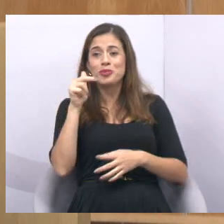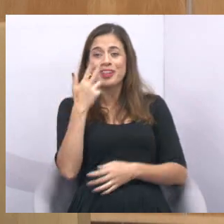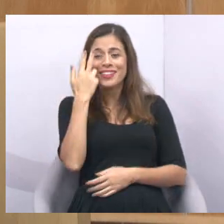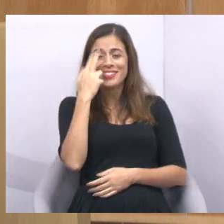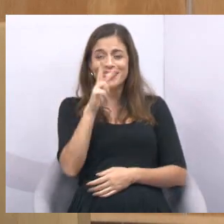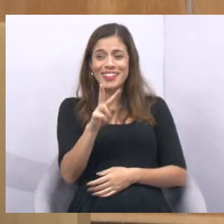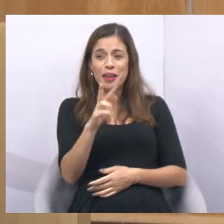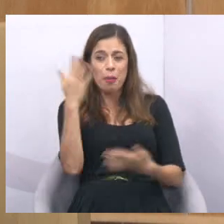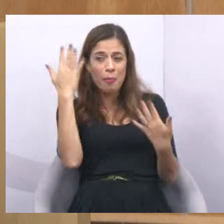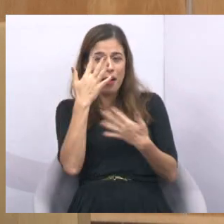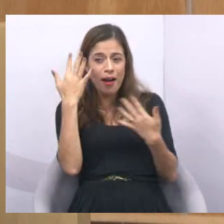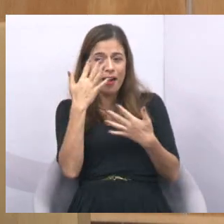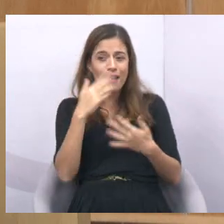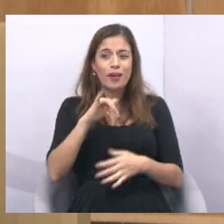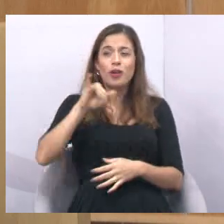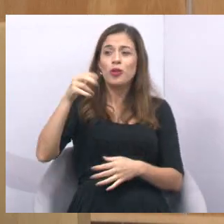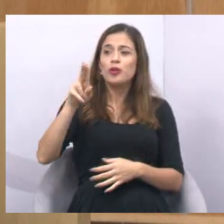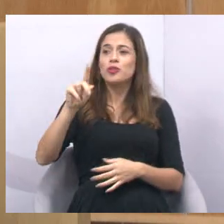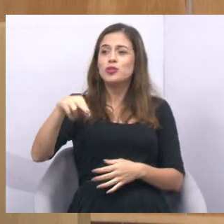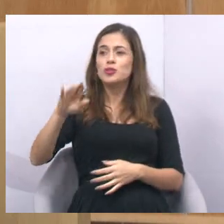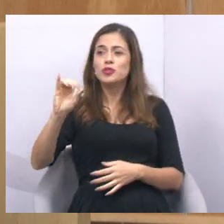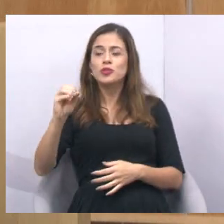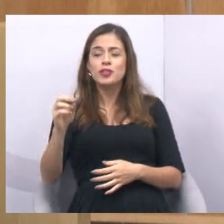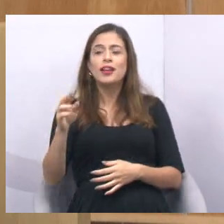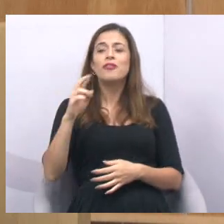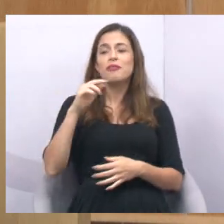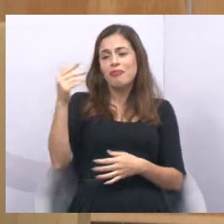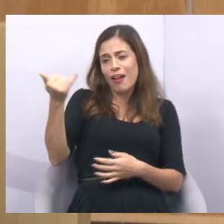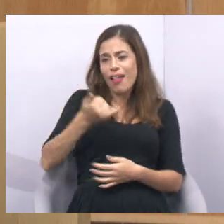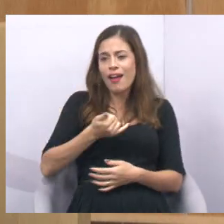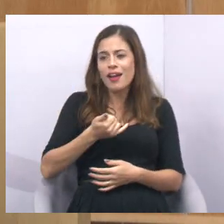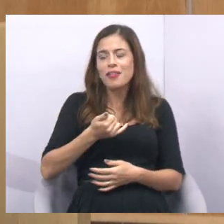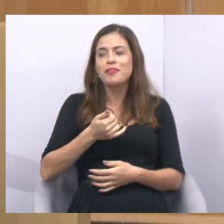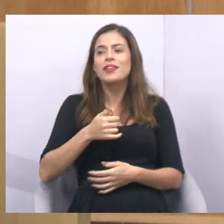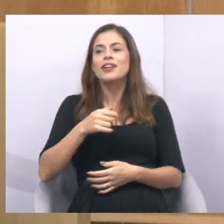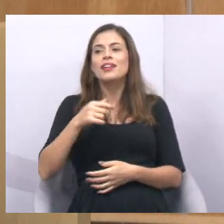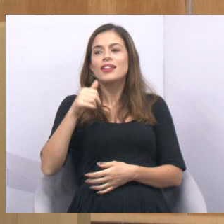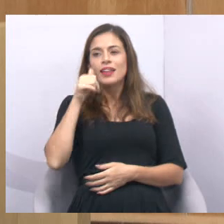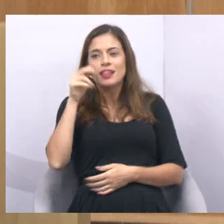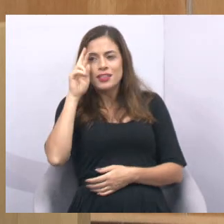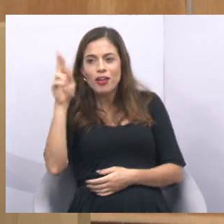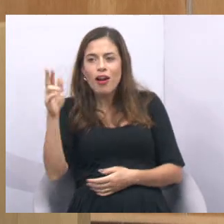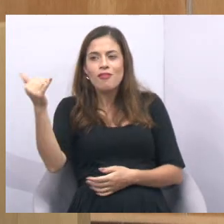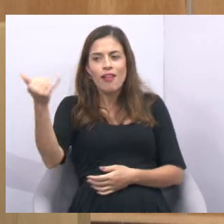Né? O Júnior falava, o Edivar falava. Eu sei que a senhora regulava as